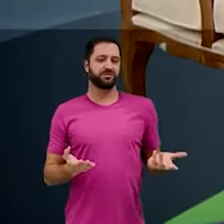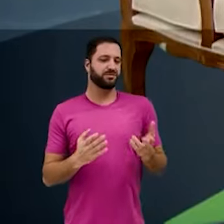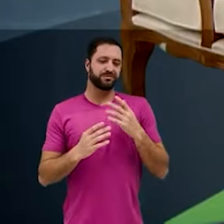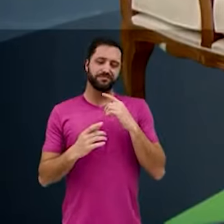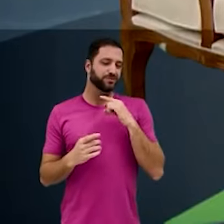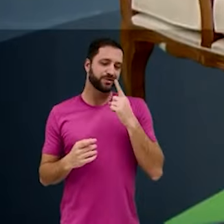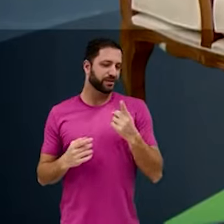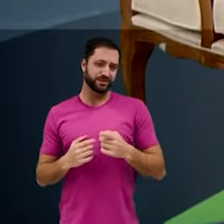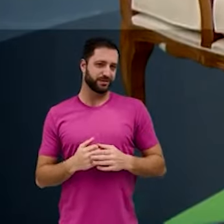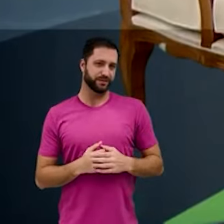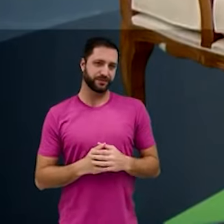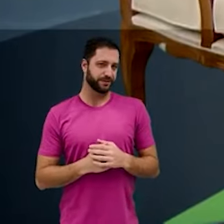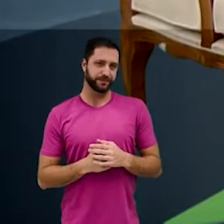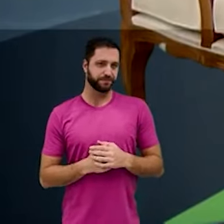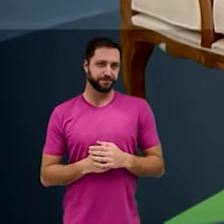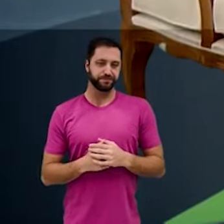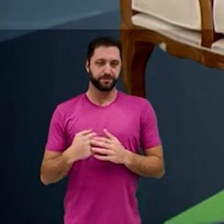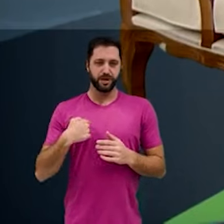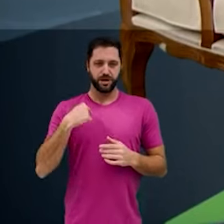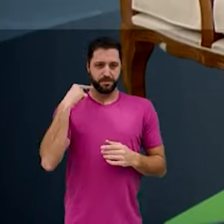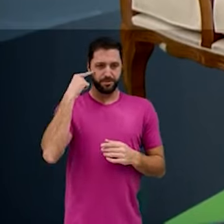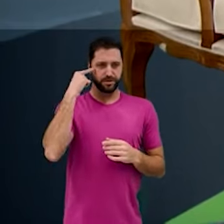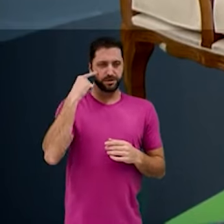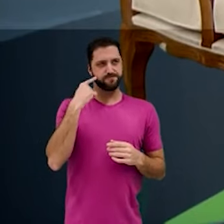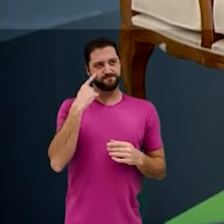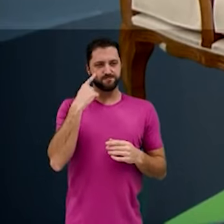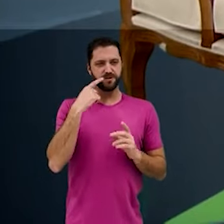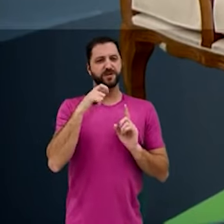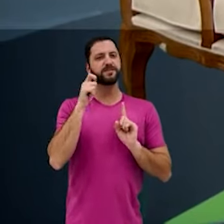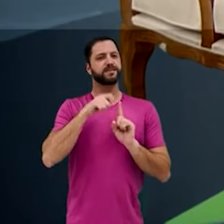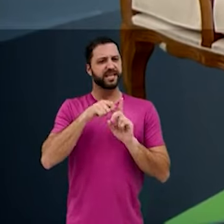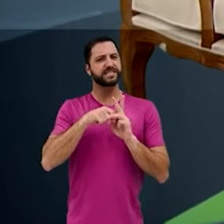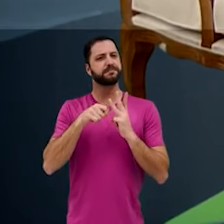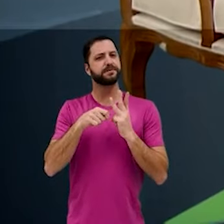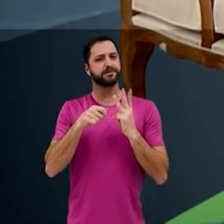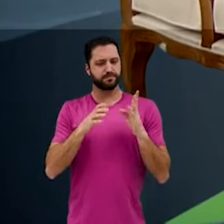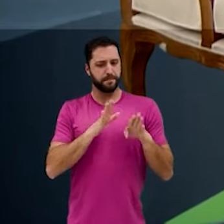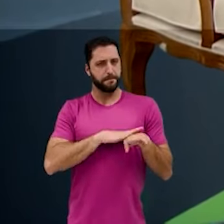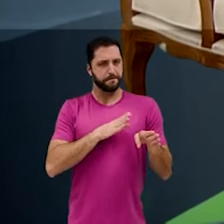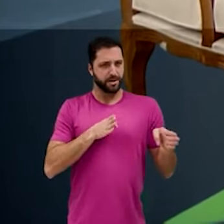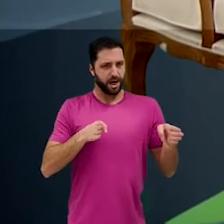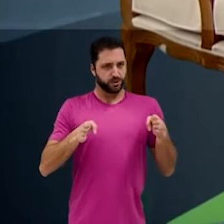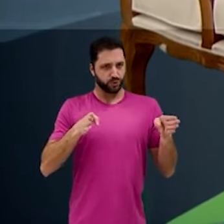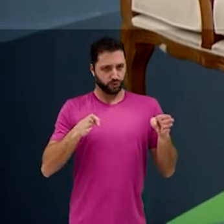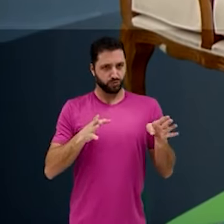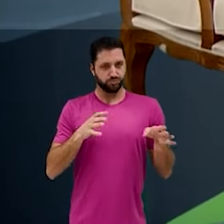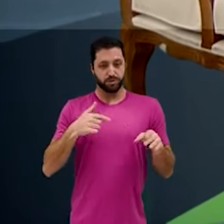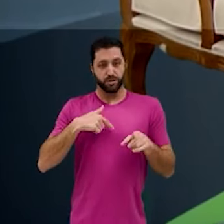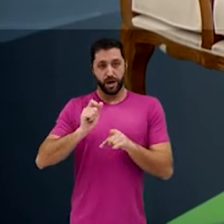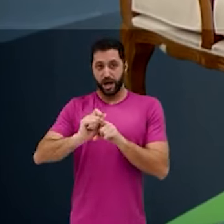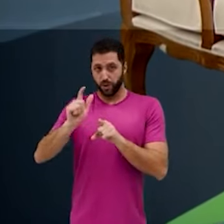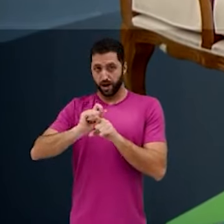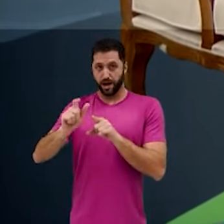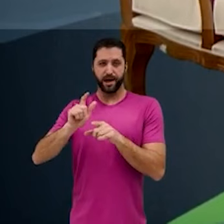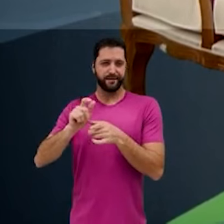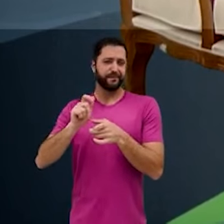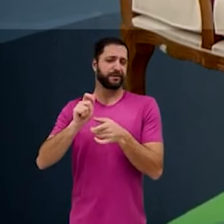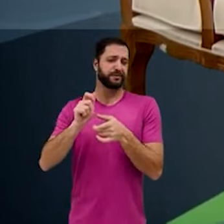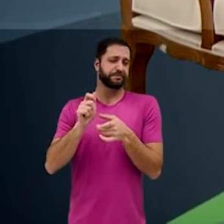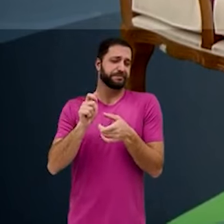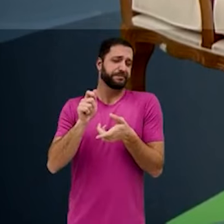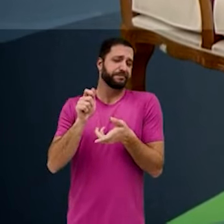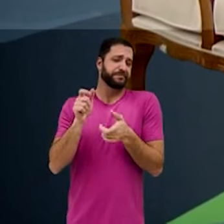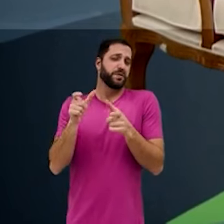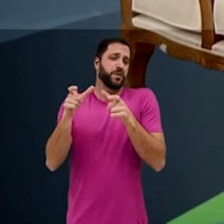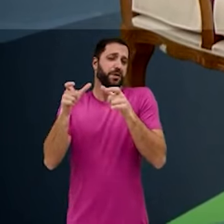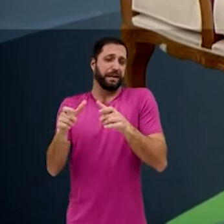conquistas. Então eu pensei, falei, eu vou me dar 3 meses de prazo para eu dar um jeito de alugar um apartamento pequeno, era